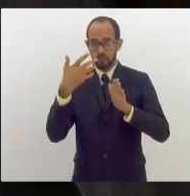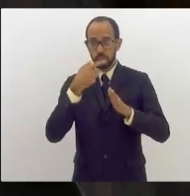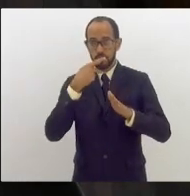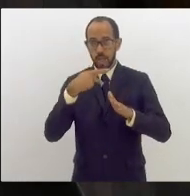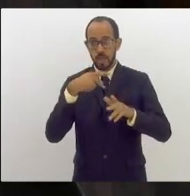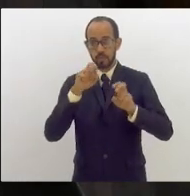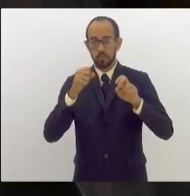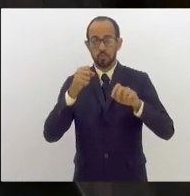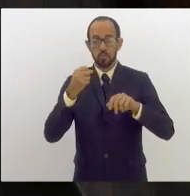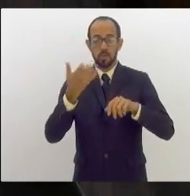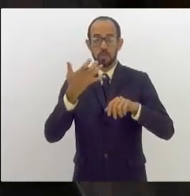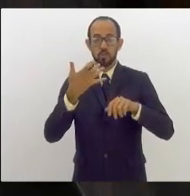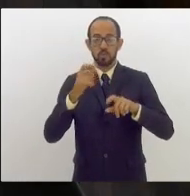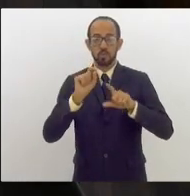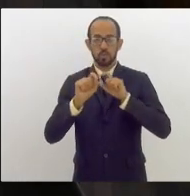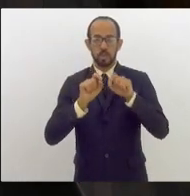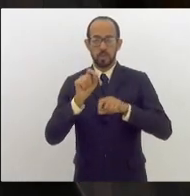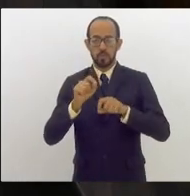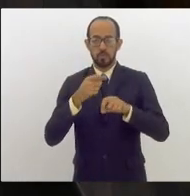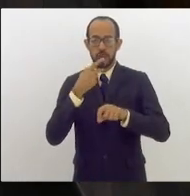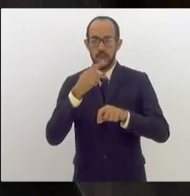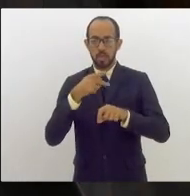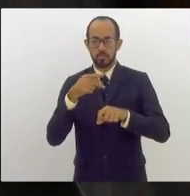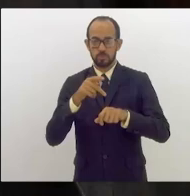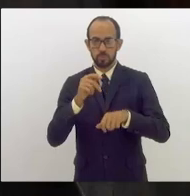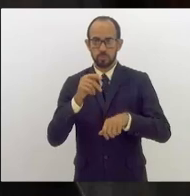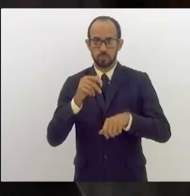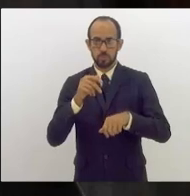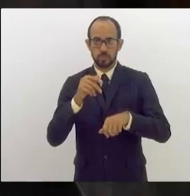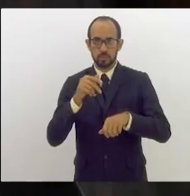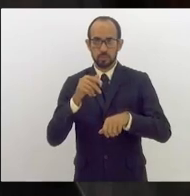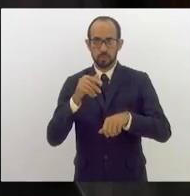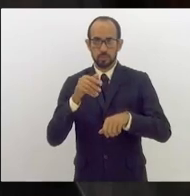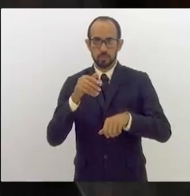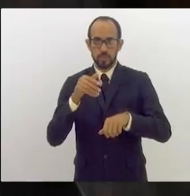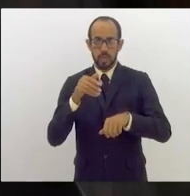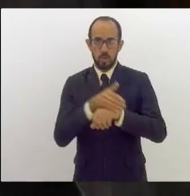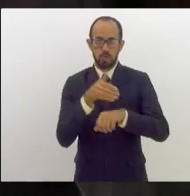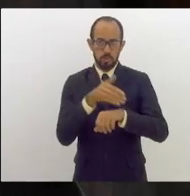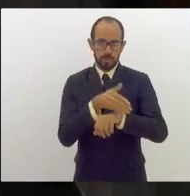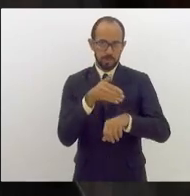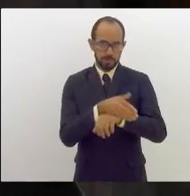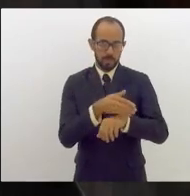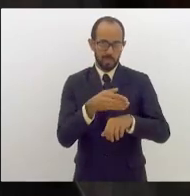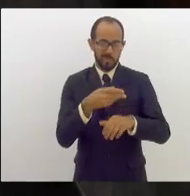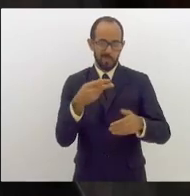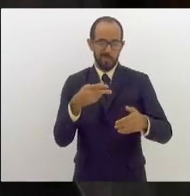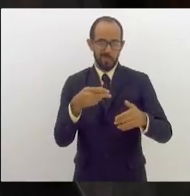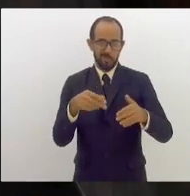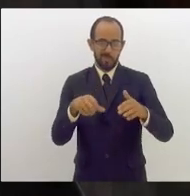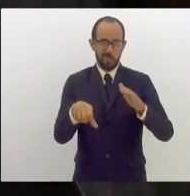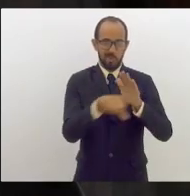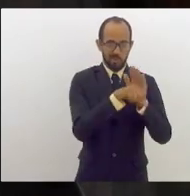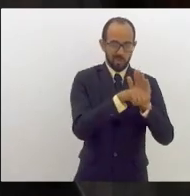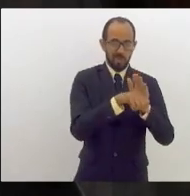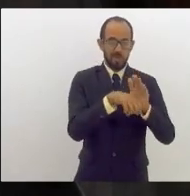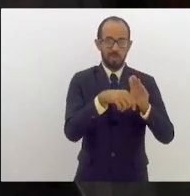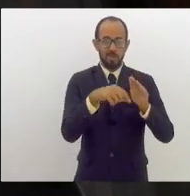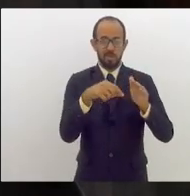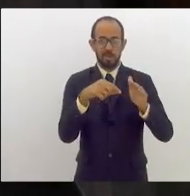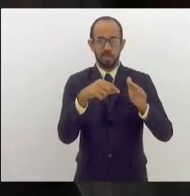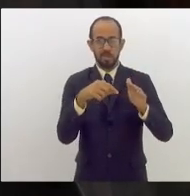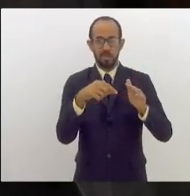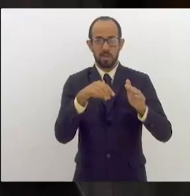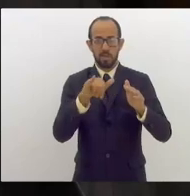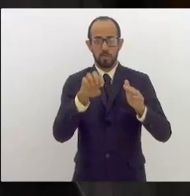falamos da ocupação irregular clandestina ilegal ilegítima e moral